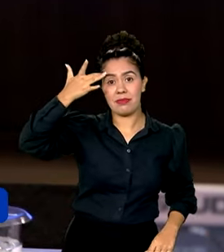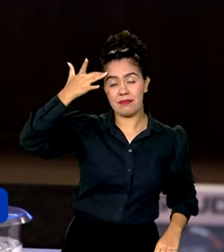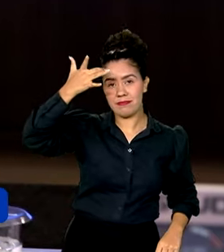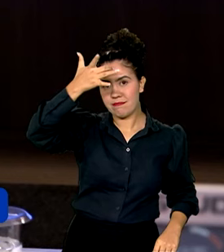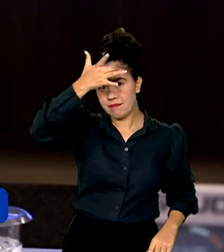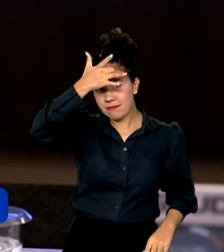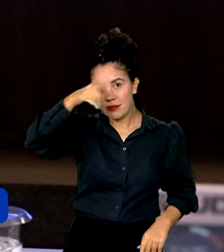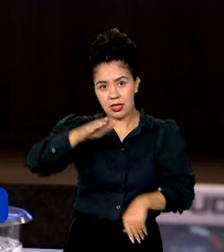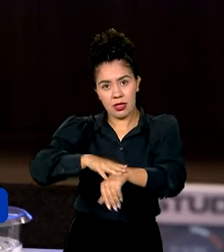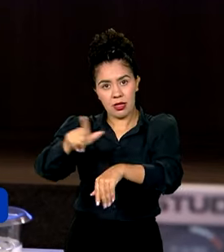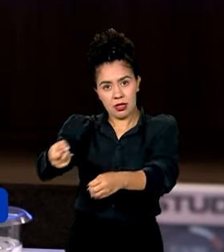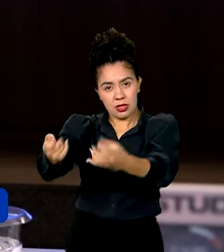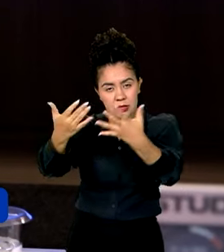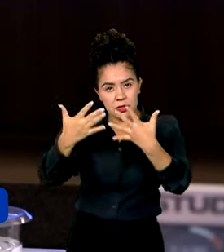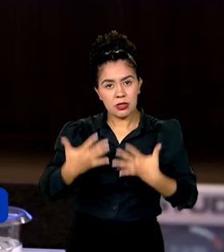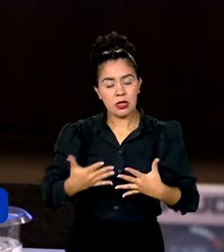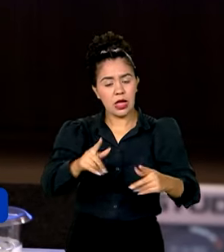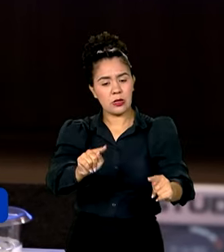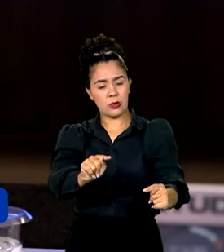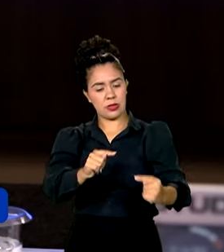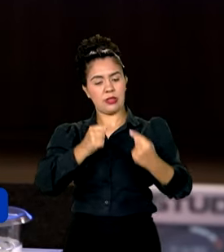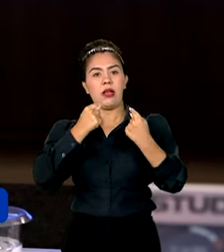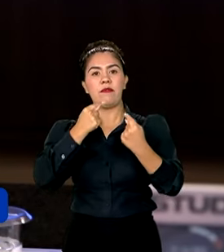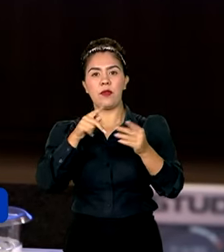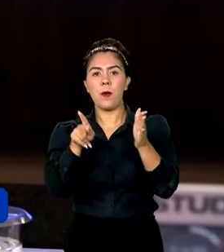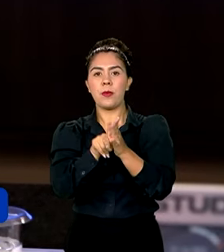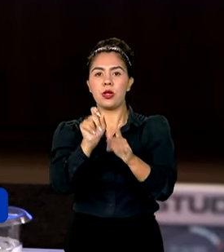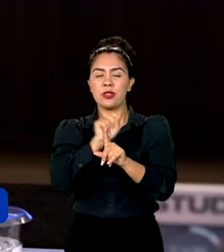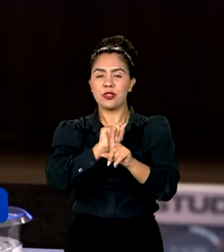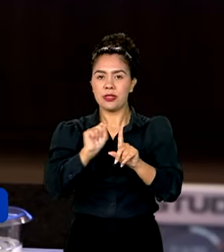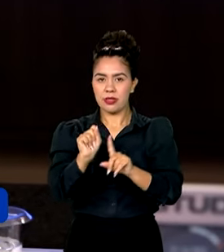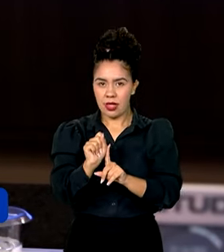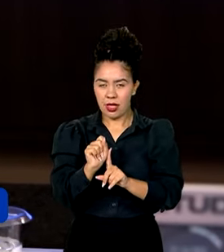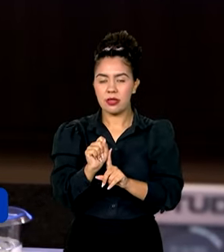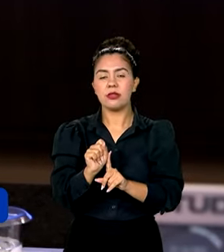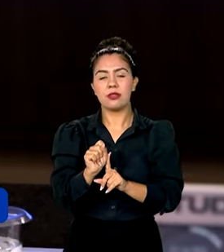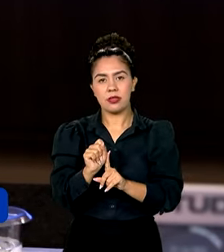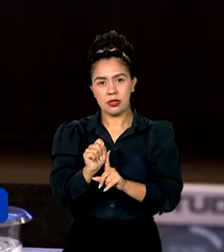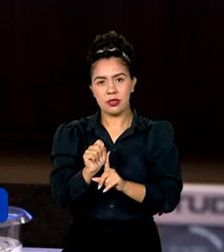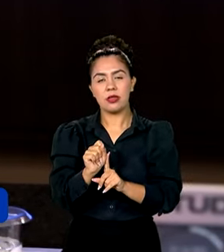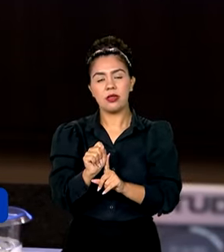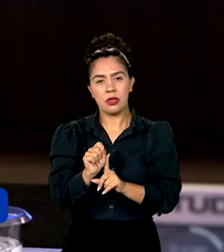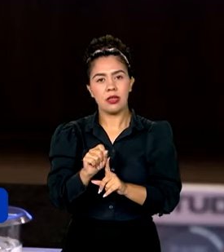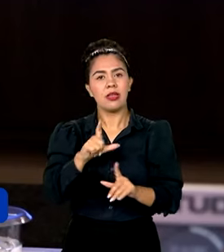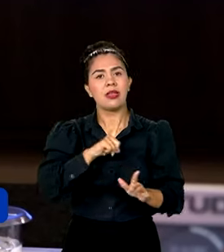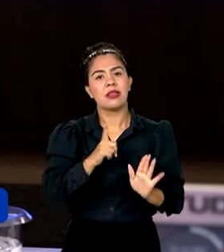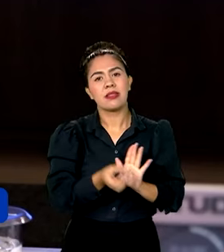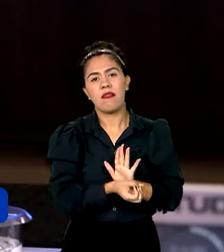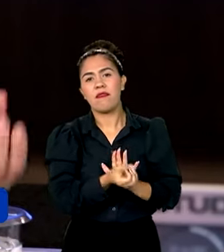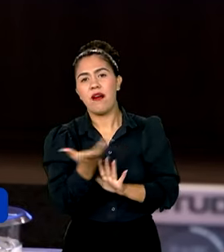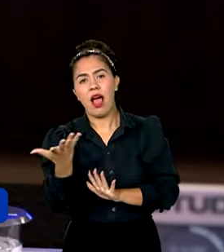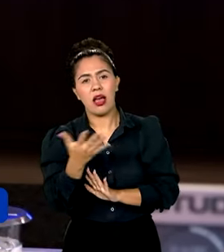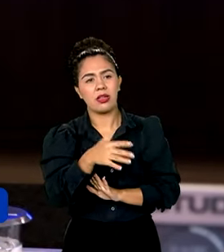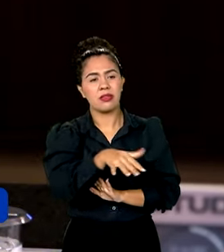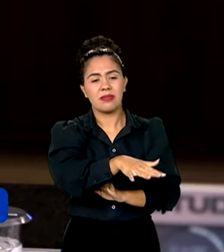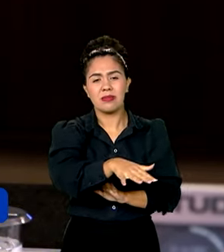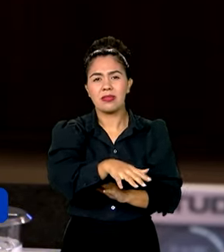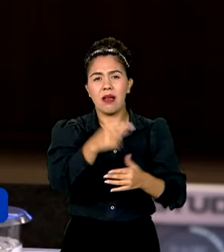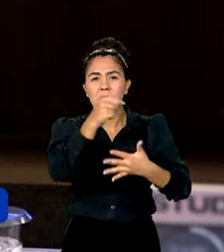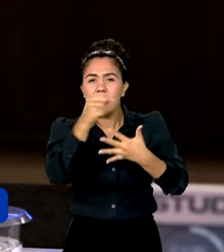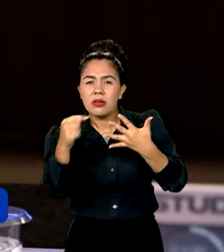mencionou que é um grande desafio da nossa sociedade hoje e que passa por vários fenômenos né solidão